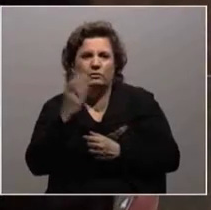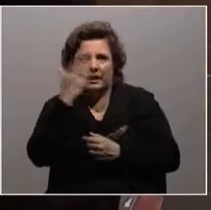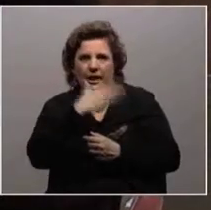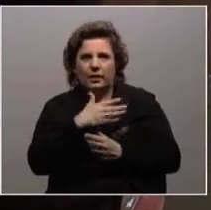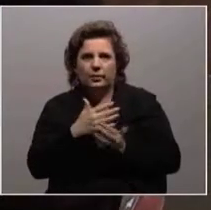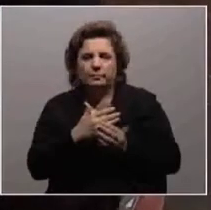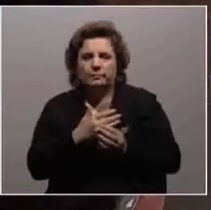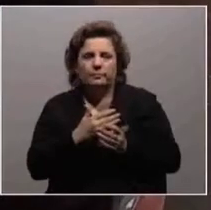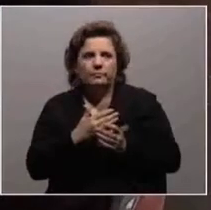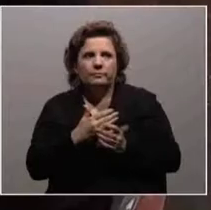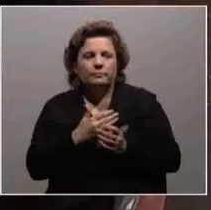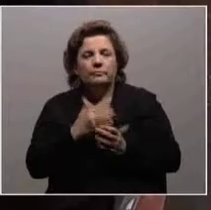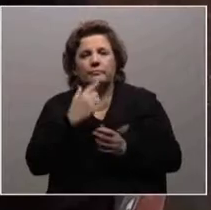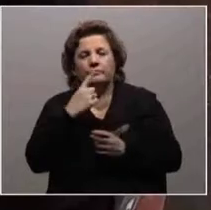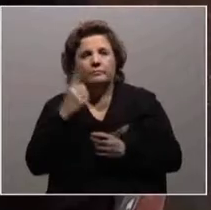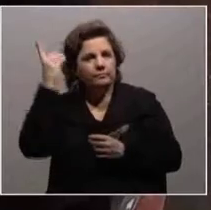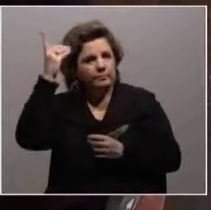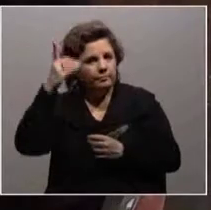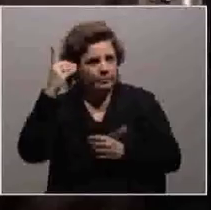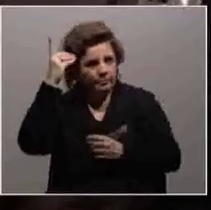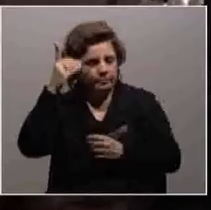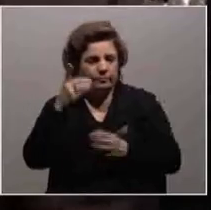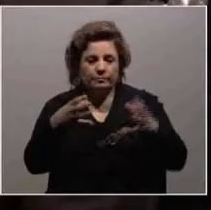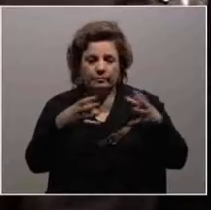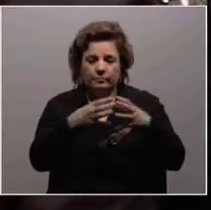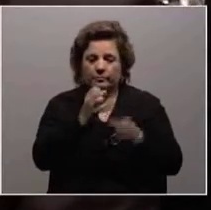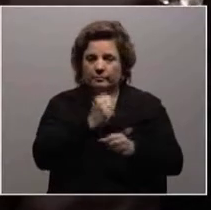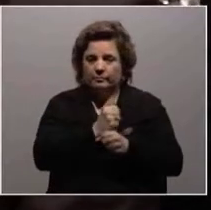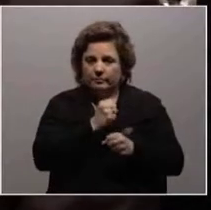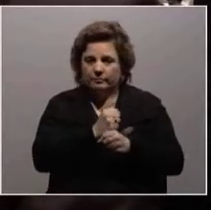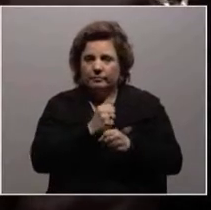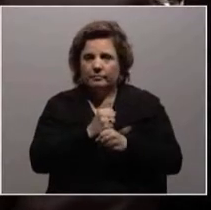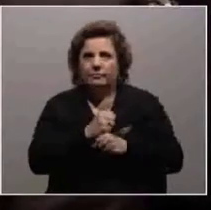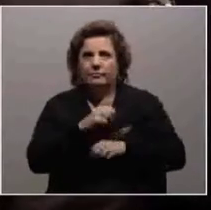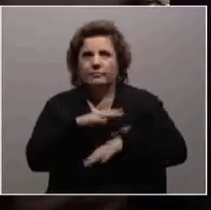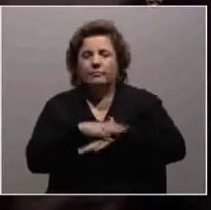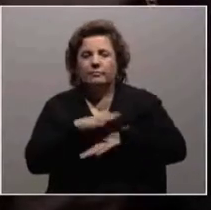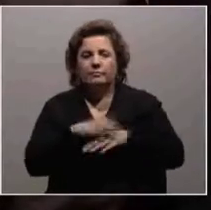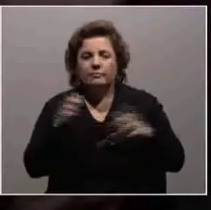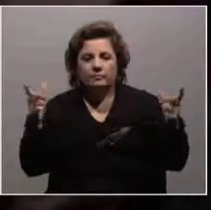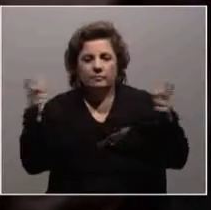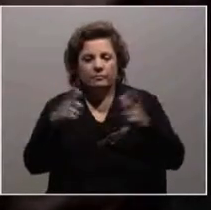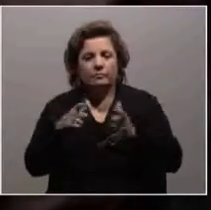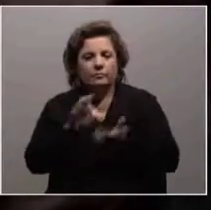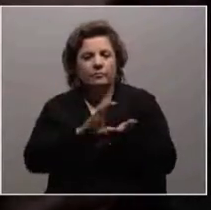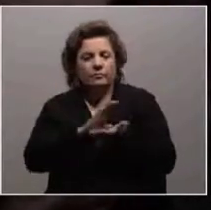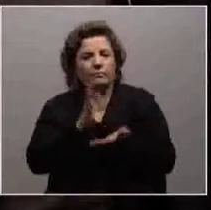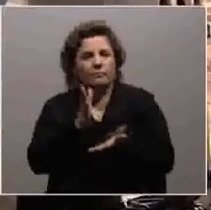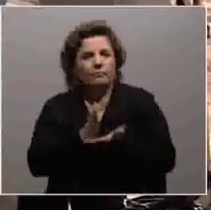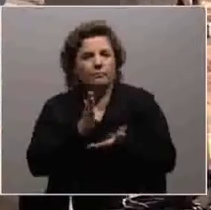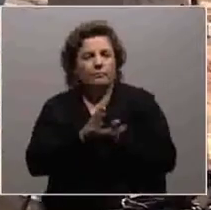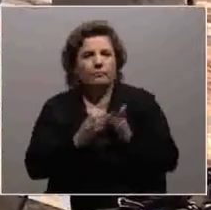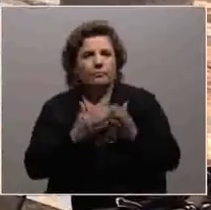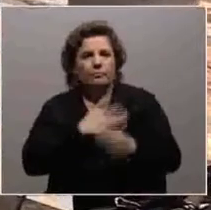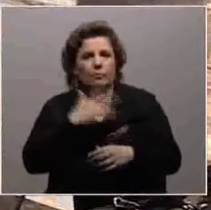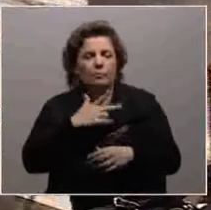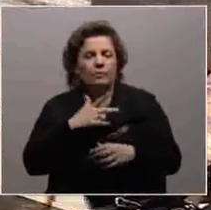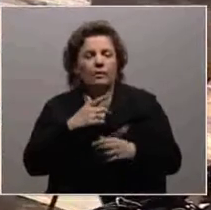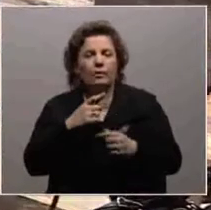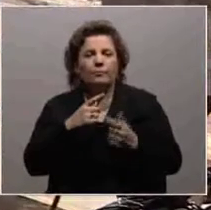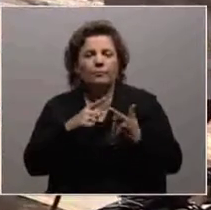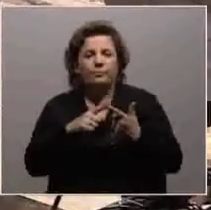oliveira fernandes deputado do pt presidente da comissão de cidadania e direitos humanos da assembléia legislativa do rio grande do